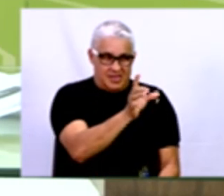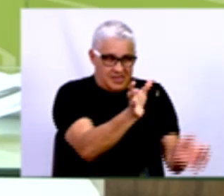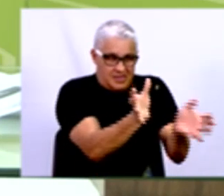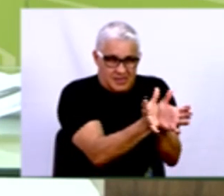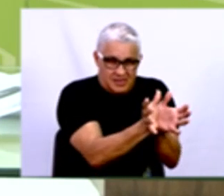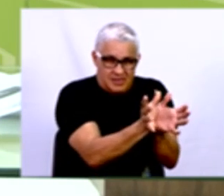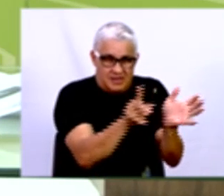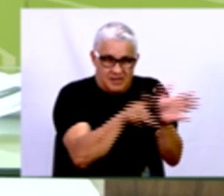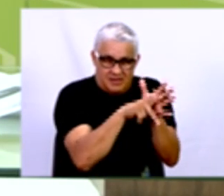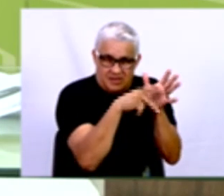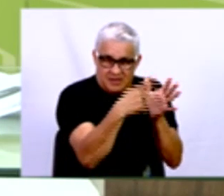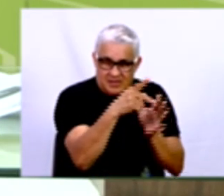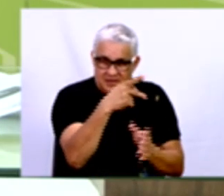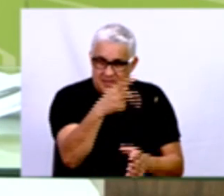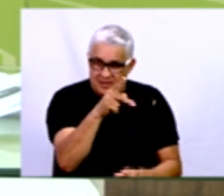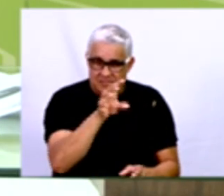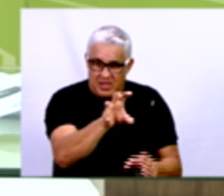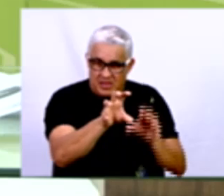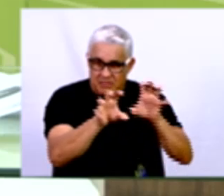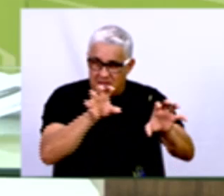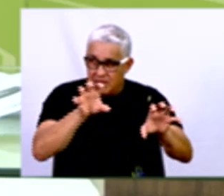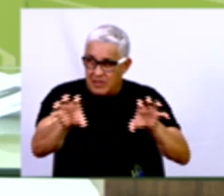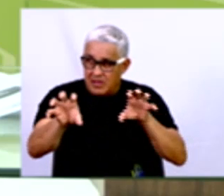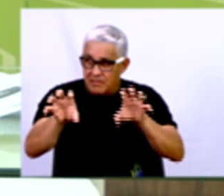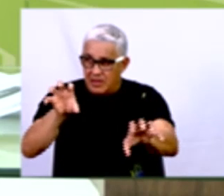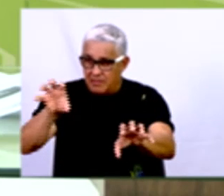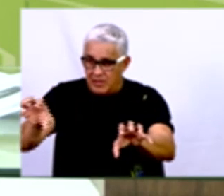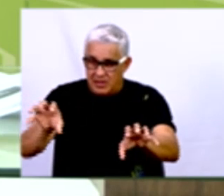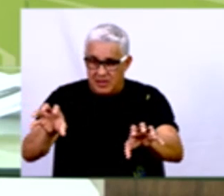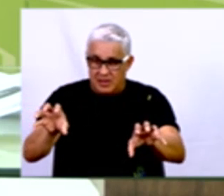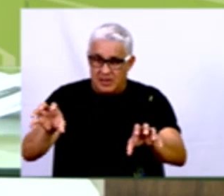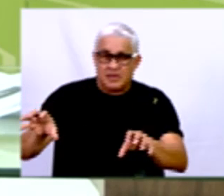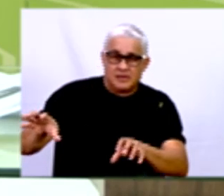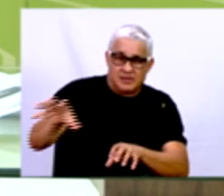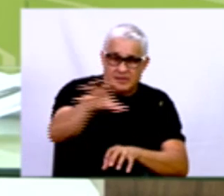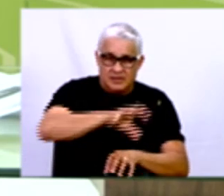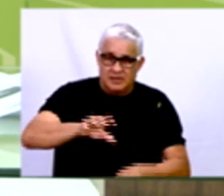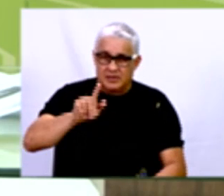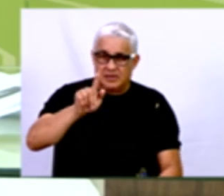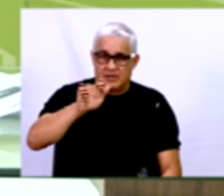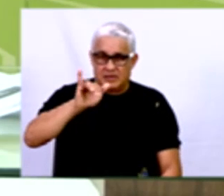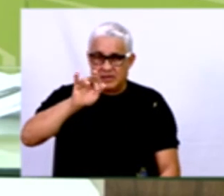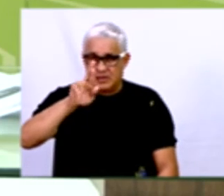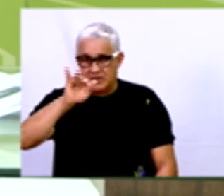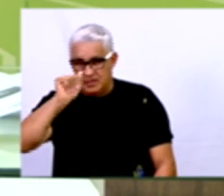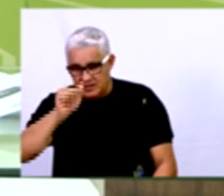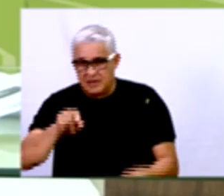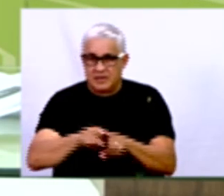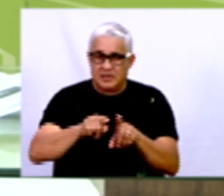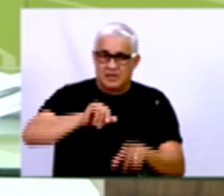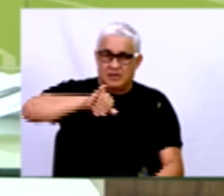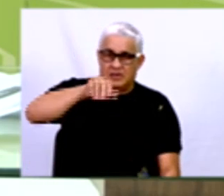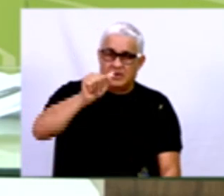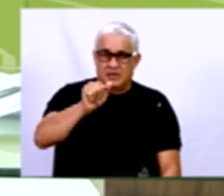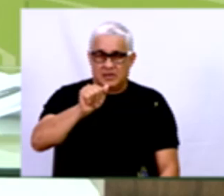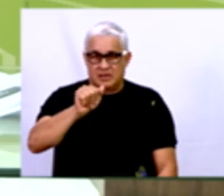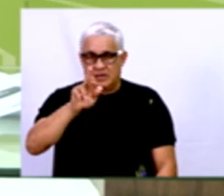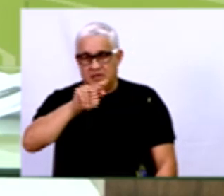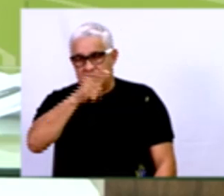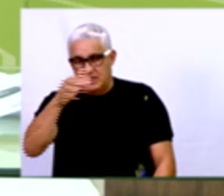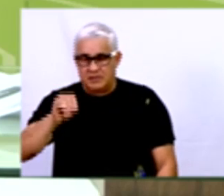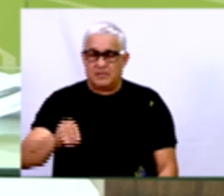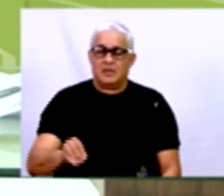cada pessoa. E ali nós vamos imprimir as nossas características, as gírias, os jargões, não é? Então, a língua